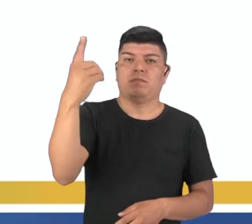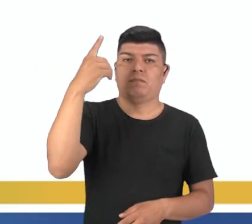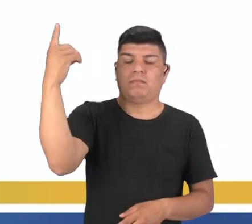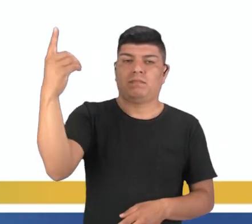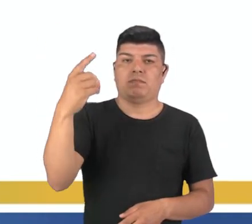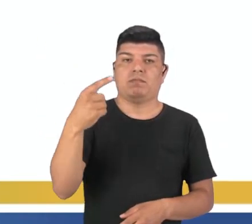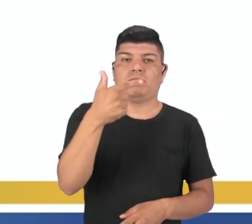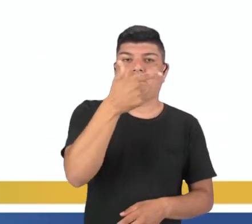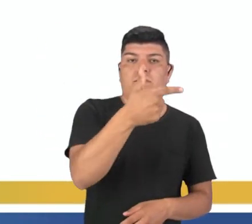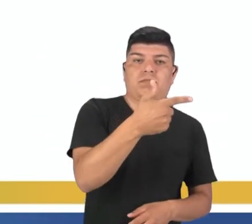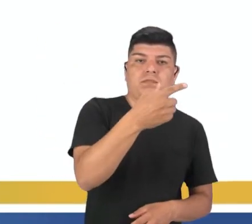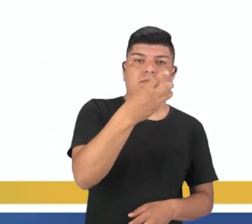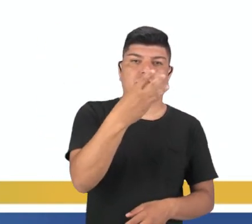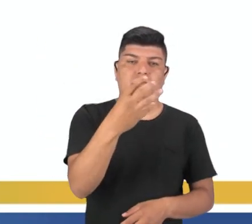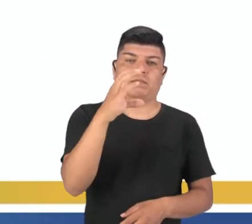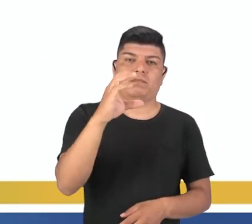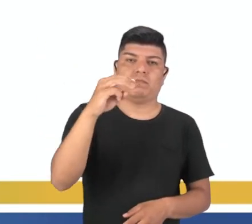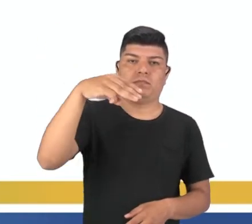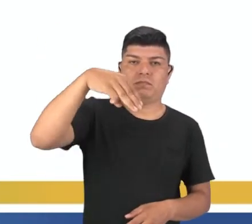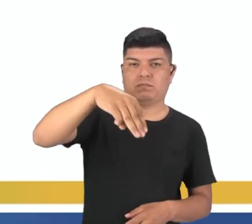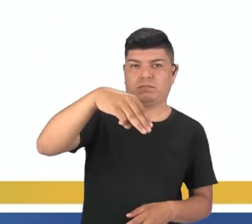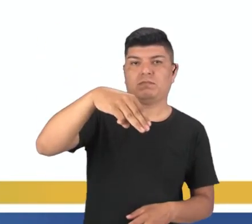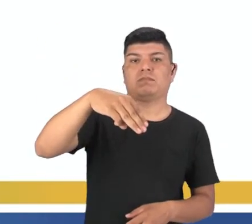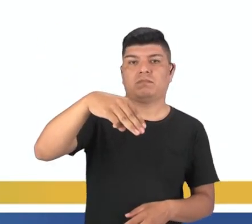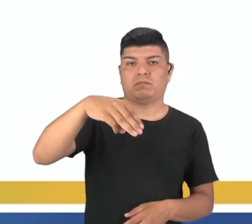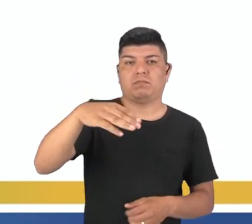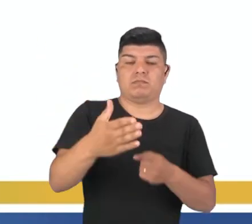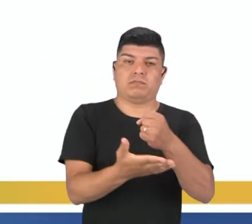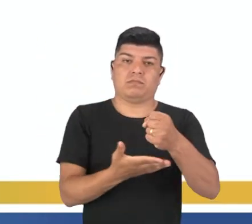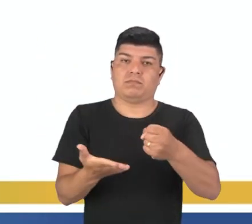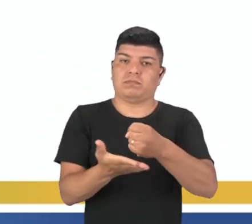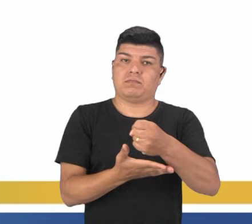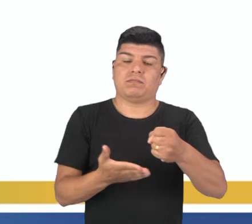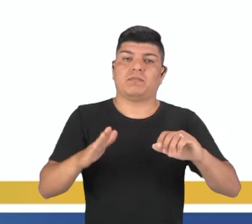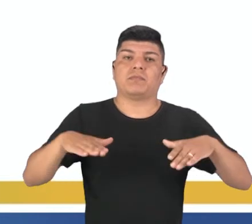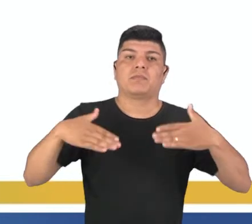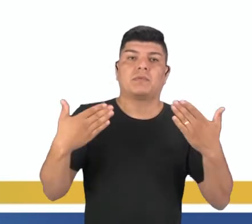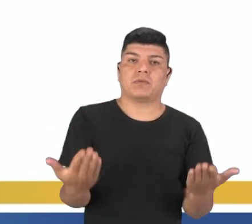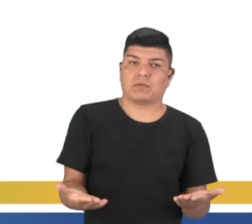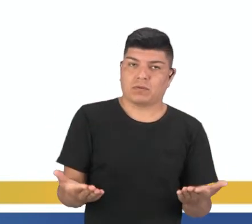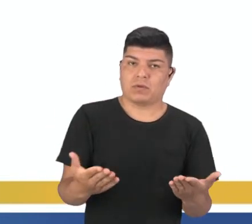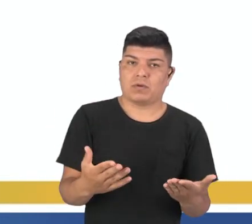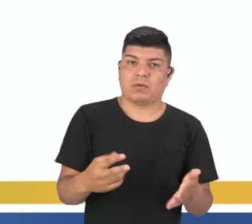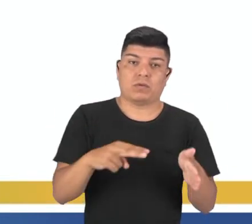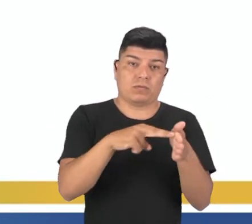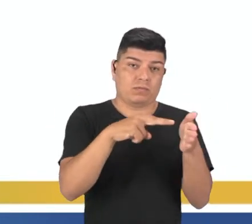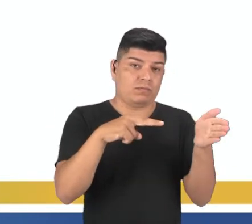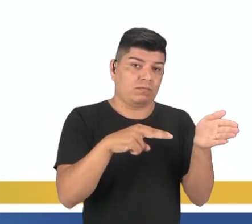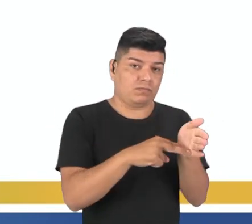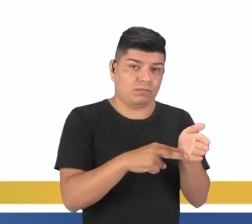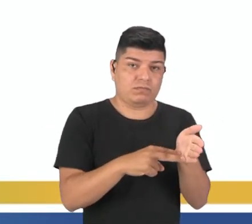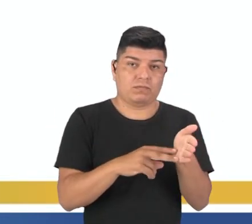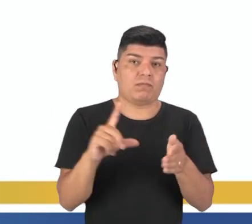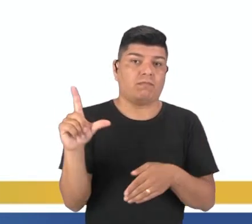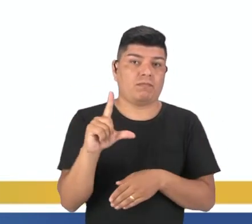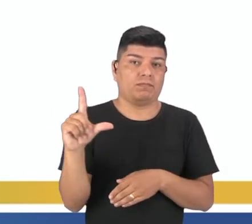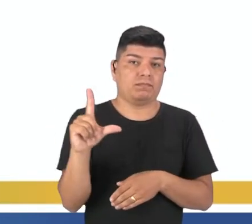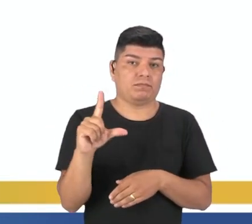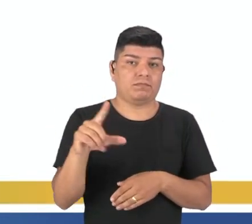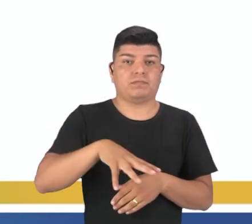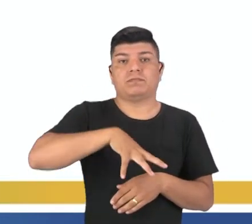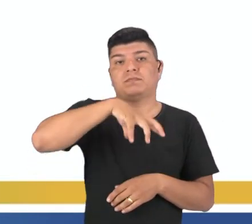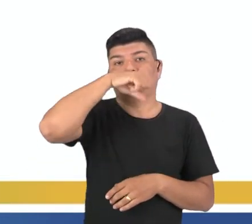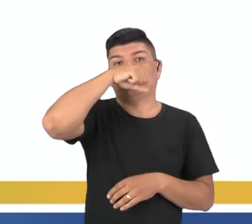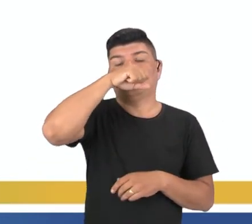23 centímetros de diâmetro de base. Então, qual que vai ser o volume em litros